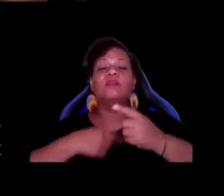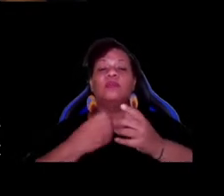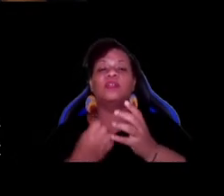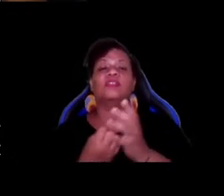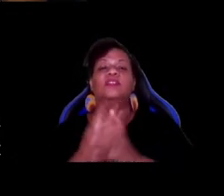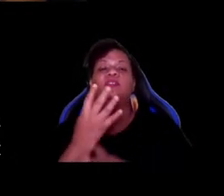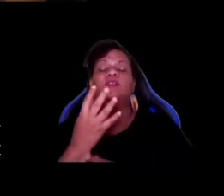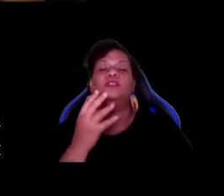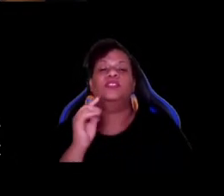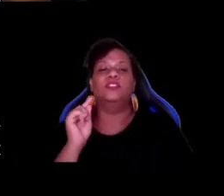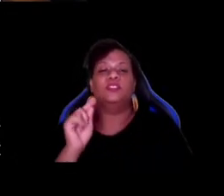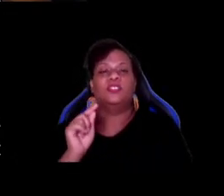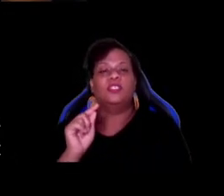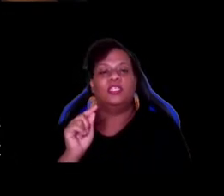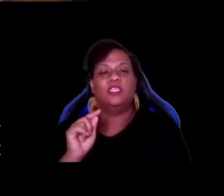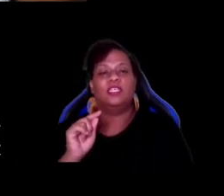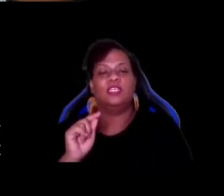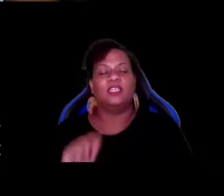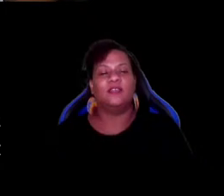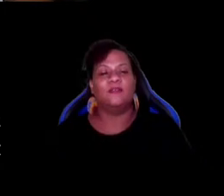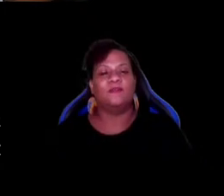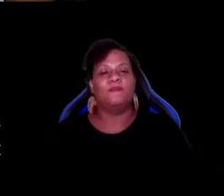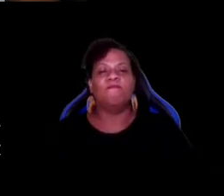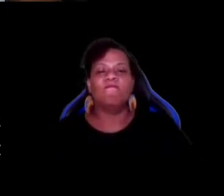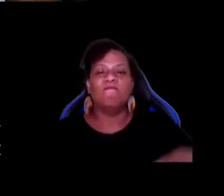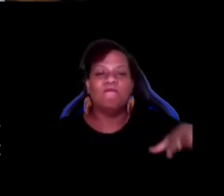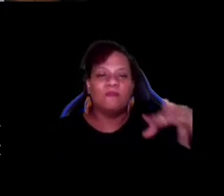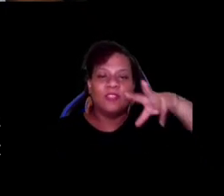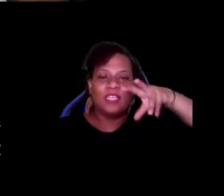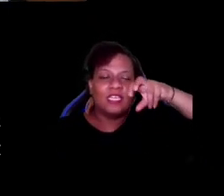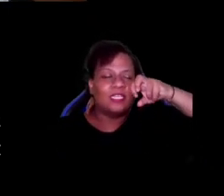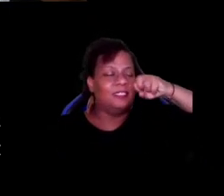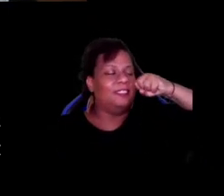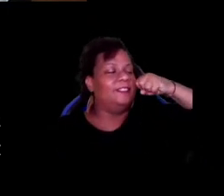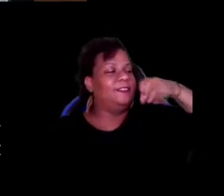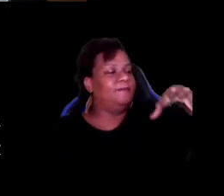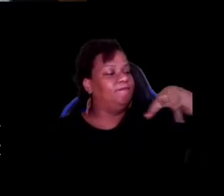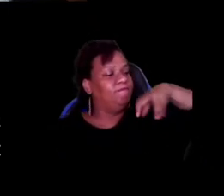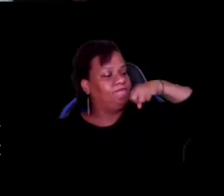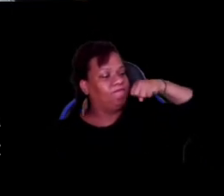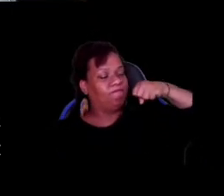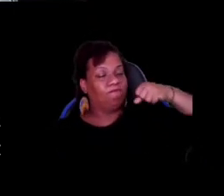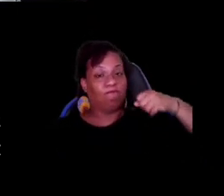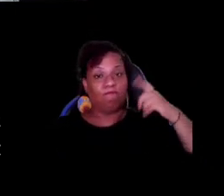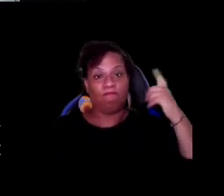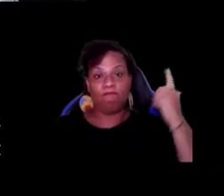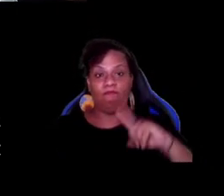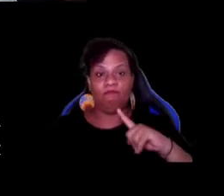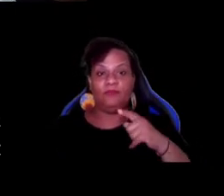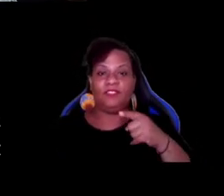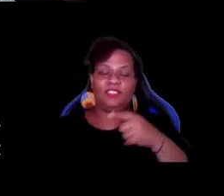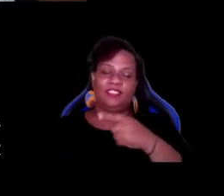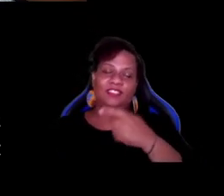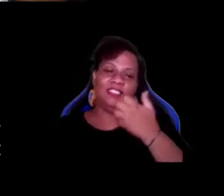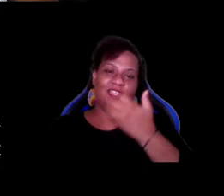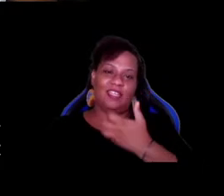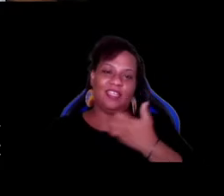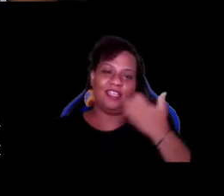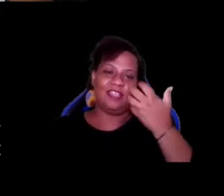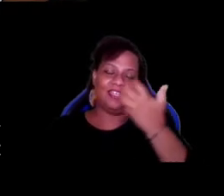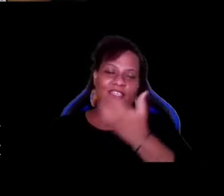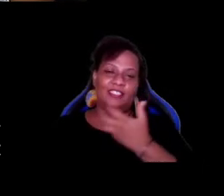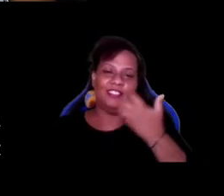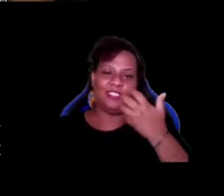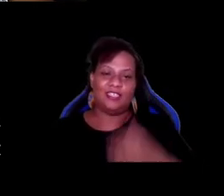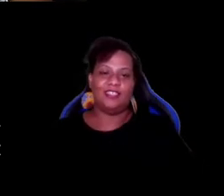né, dentro dessa, uma inspiração para ele, né, essa canção Rumpi Drum Machine